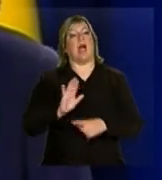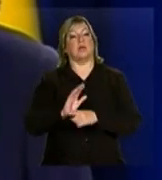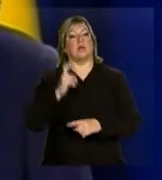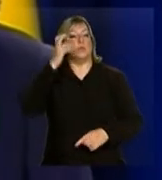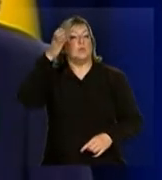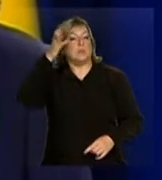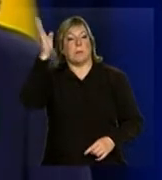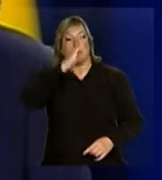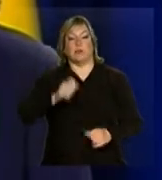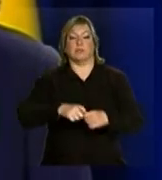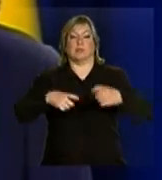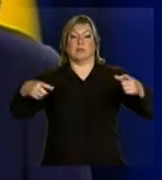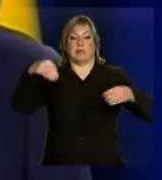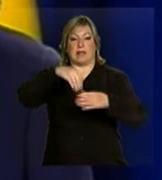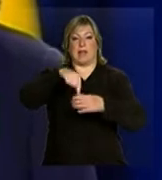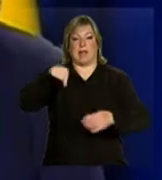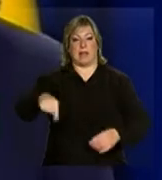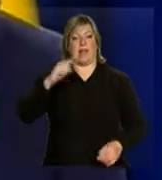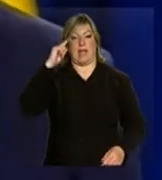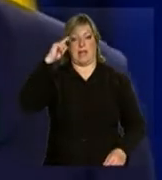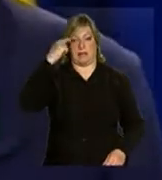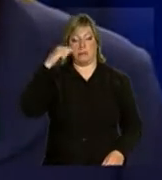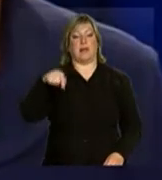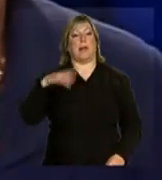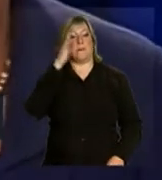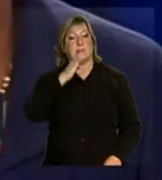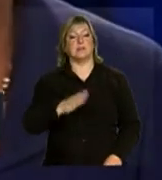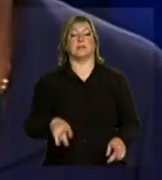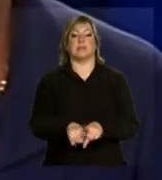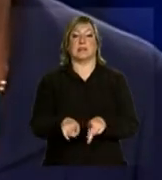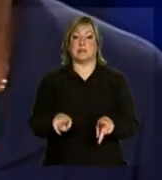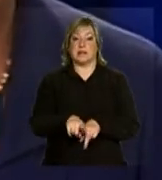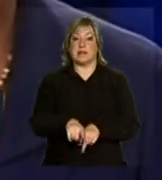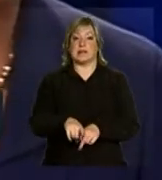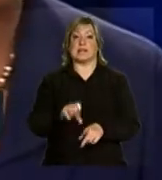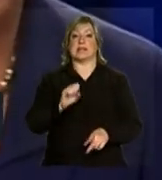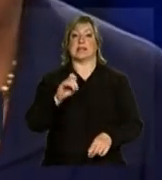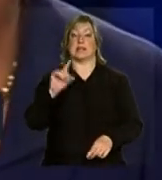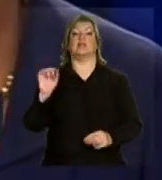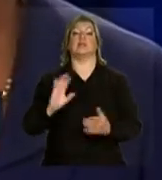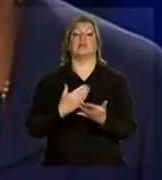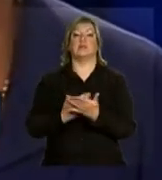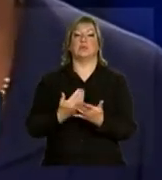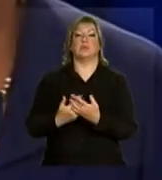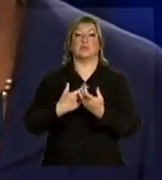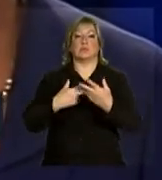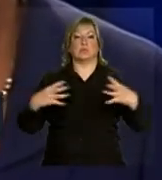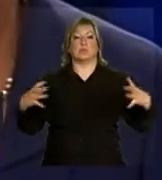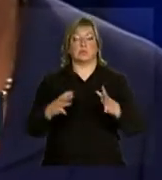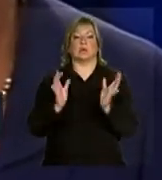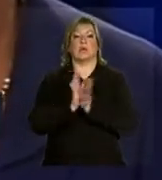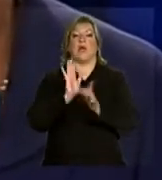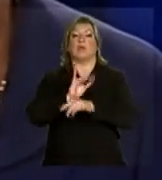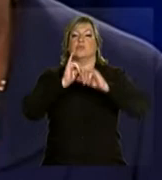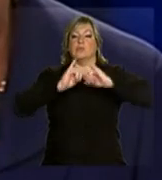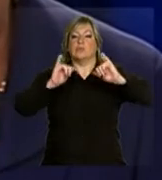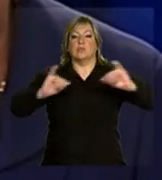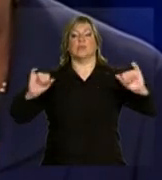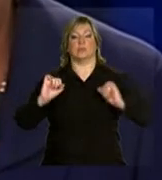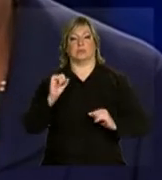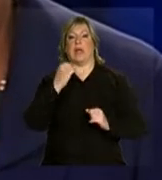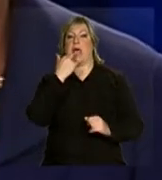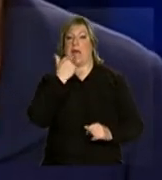Espanha. E o Brasil é sede de institutos Cervantes que difundem a língua e a cultura espanhola em meu